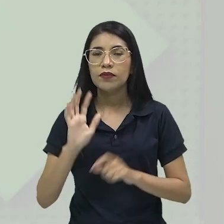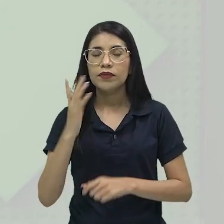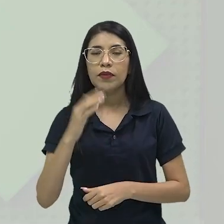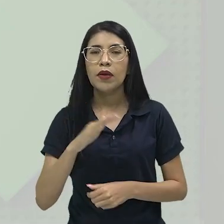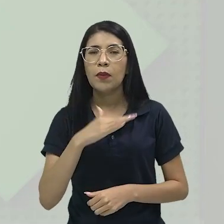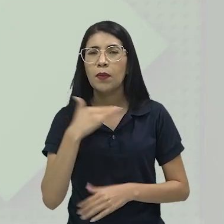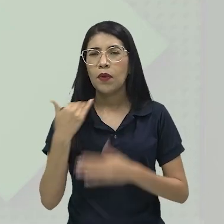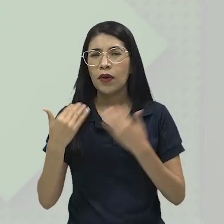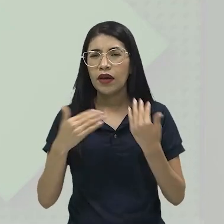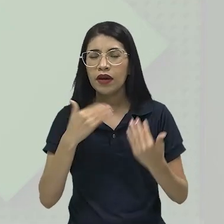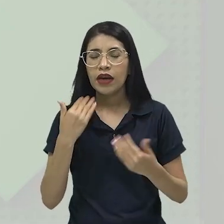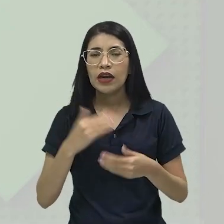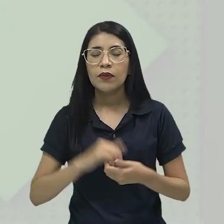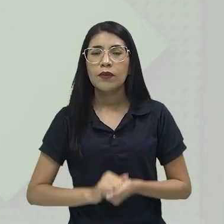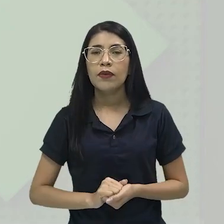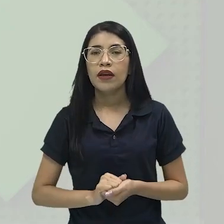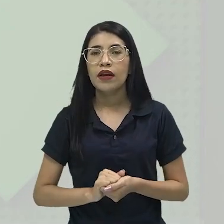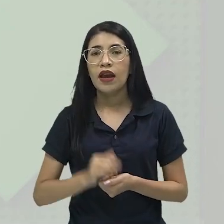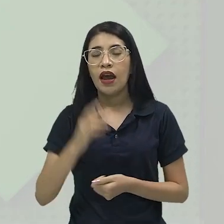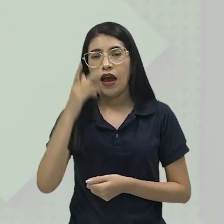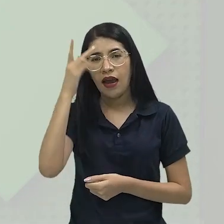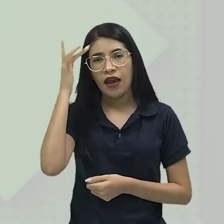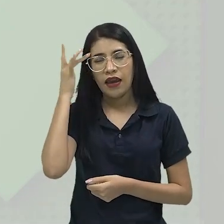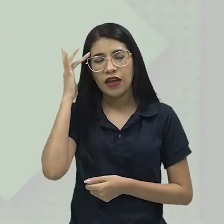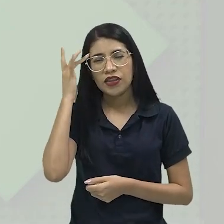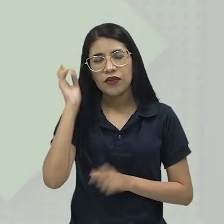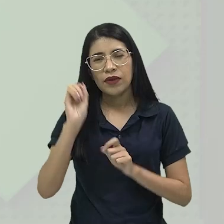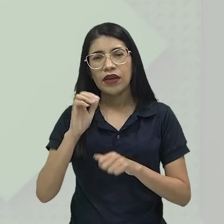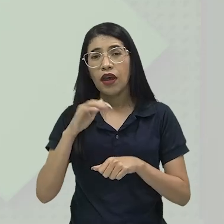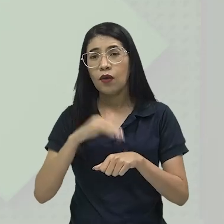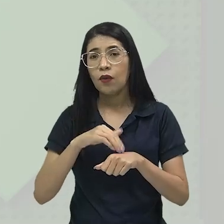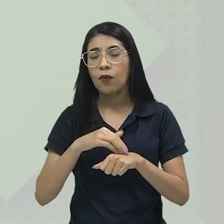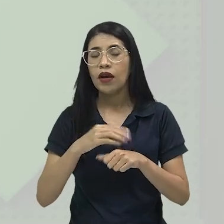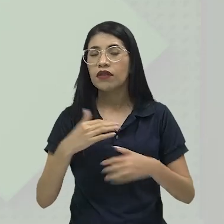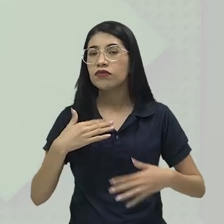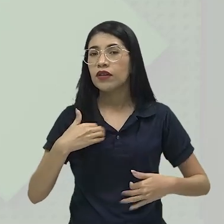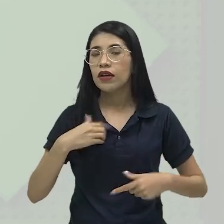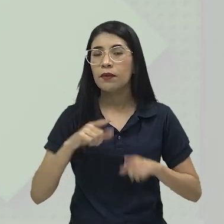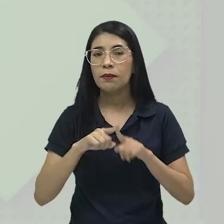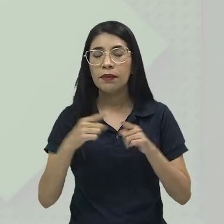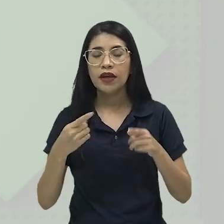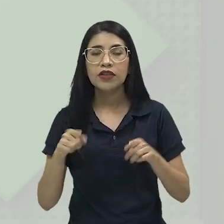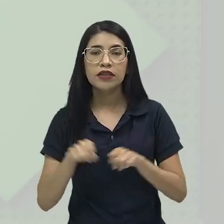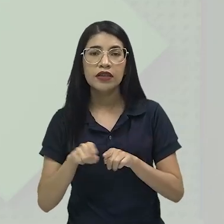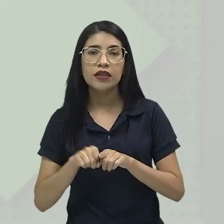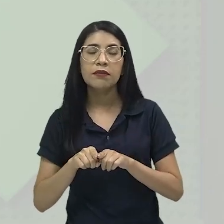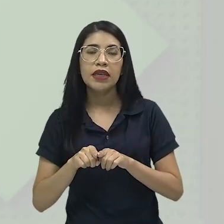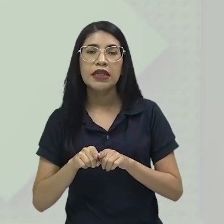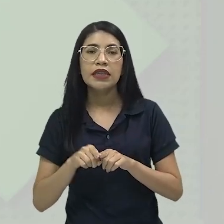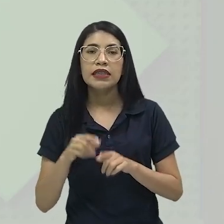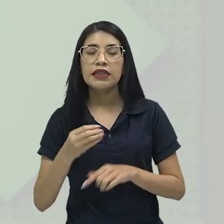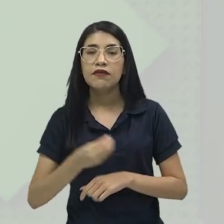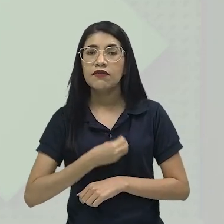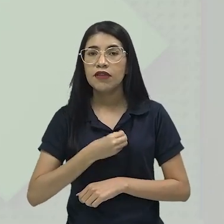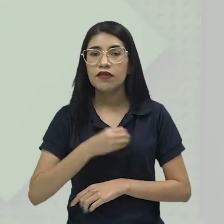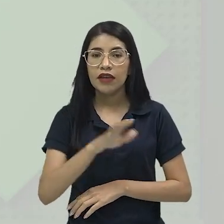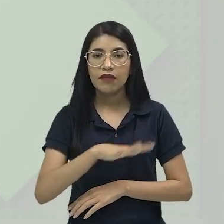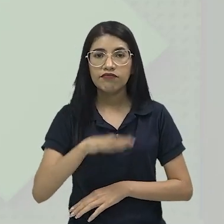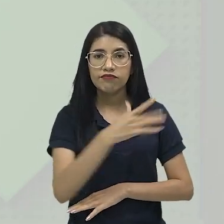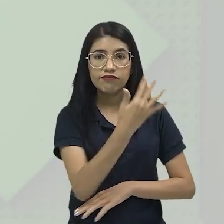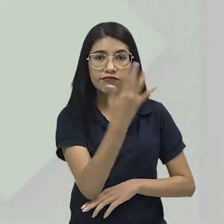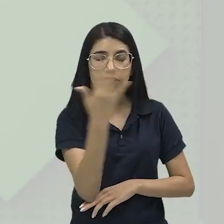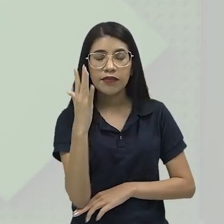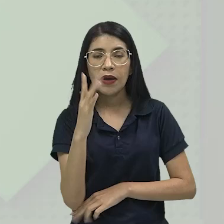as pessoas achavam que a culpa era dos macacos, mas na realidade, gente, essa doença atinge eles enquanto estão no ambiente silvestre